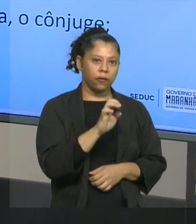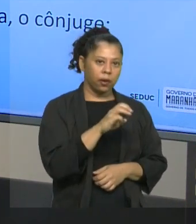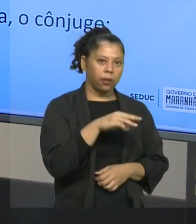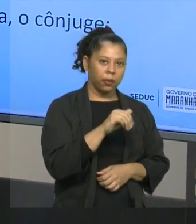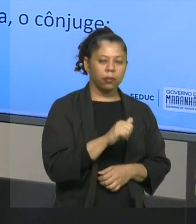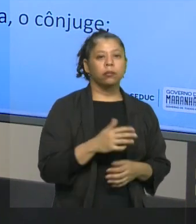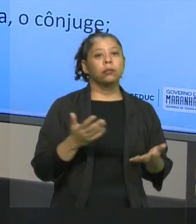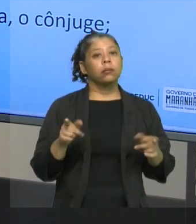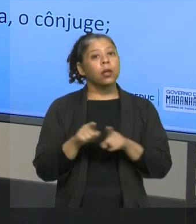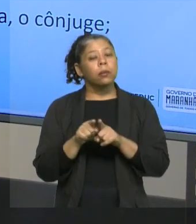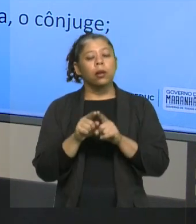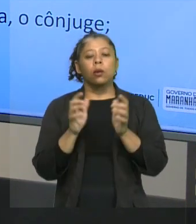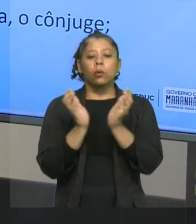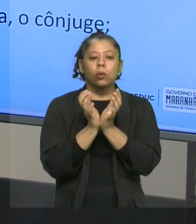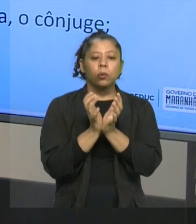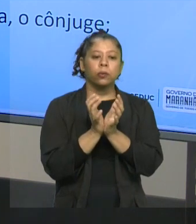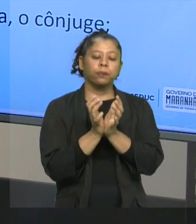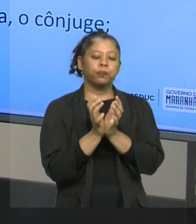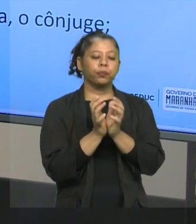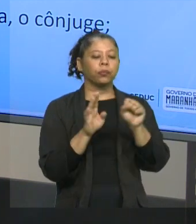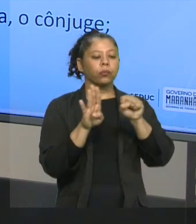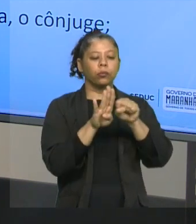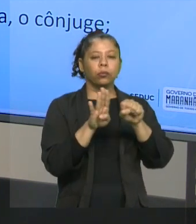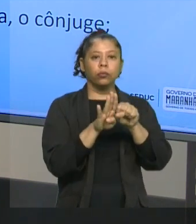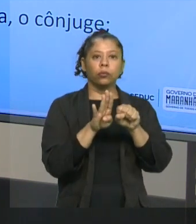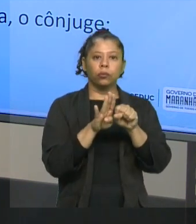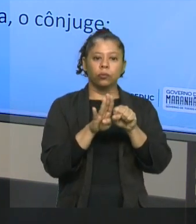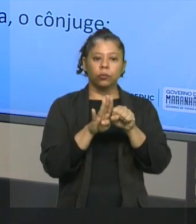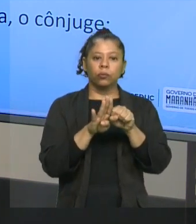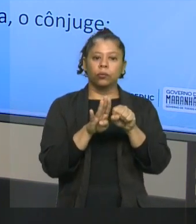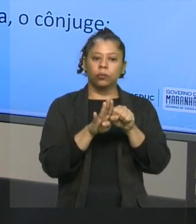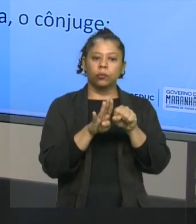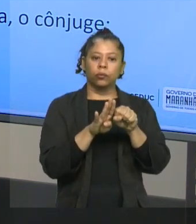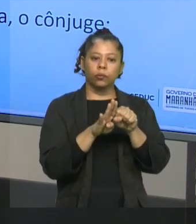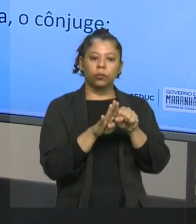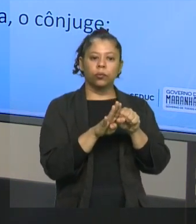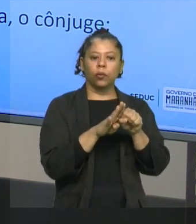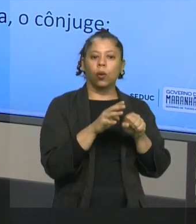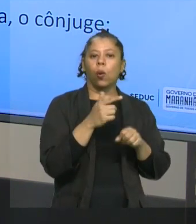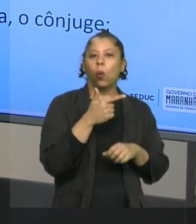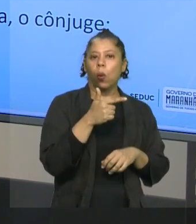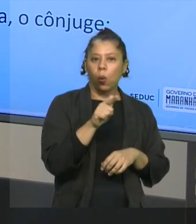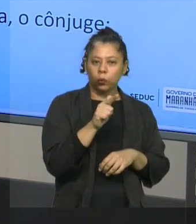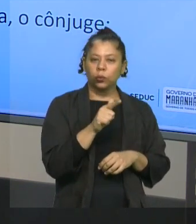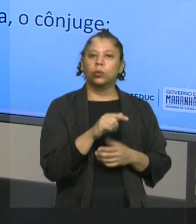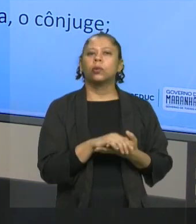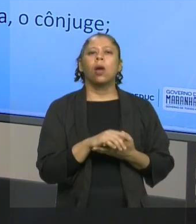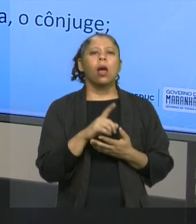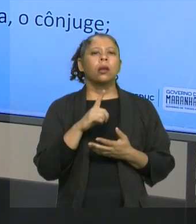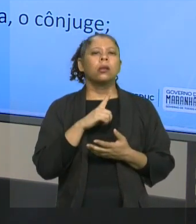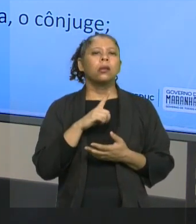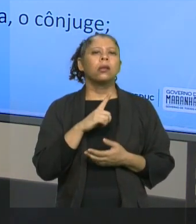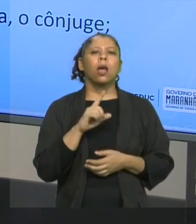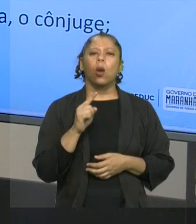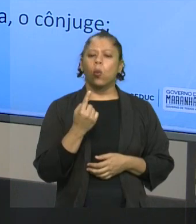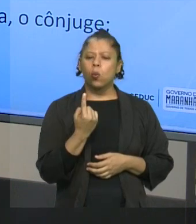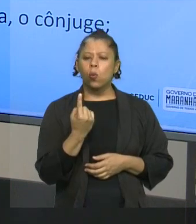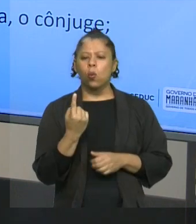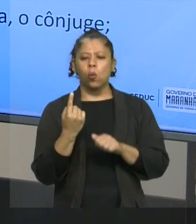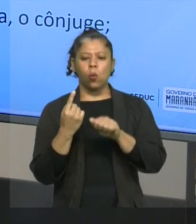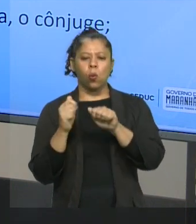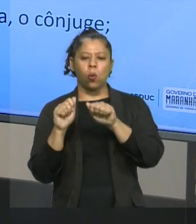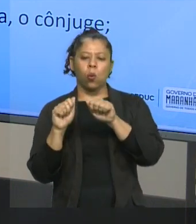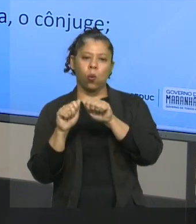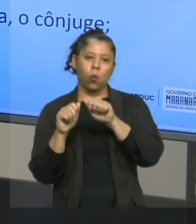quando eu tenho uma palavra para dois gêneros e a distinção é feita pelo determinante, artigo,